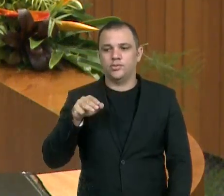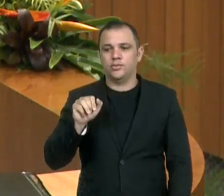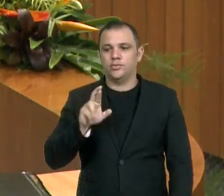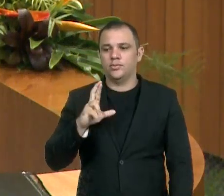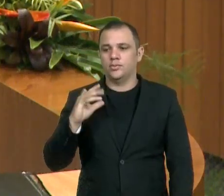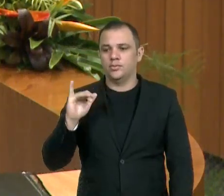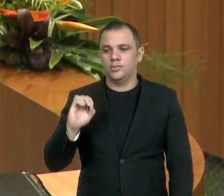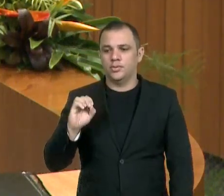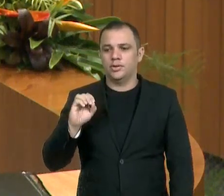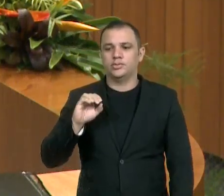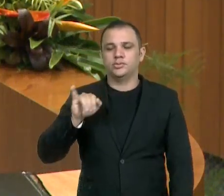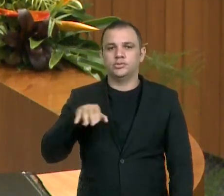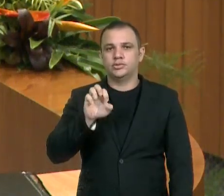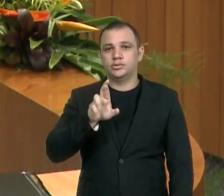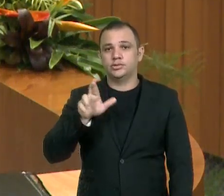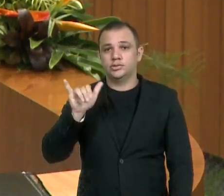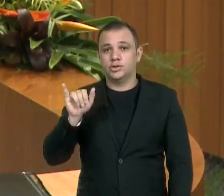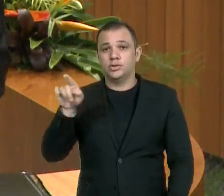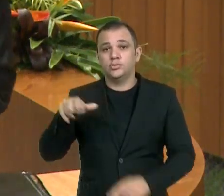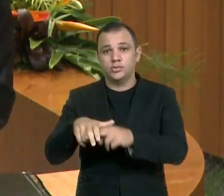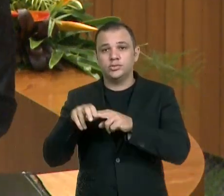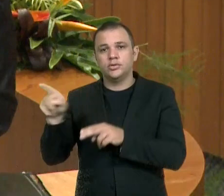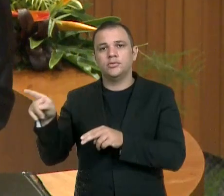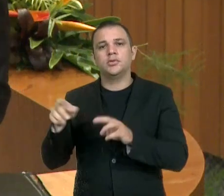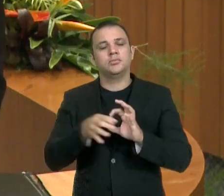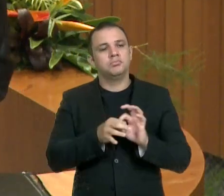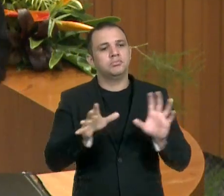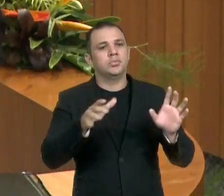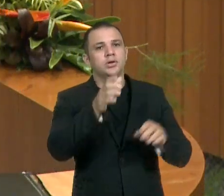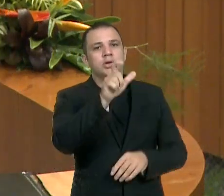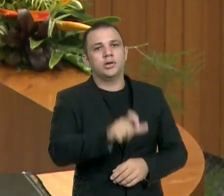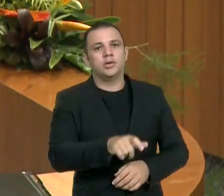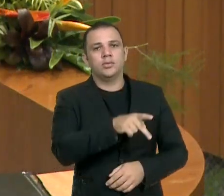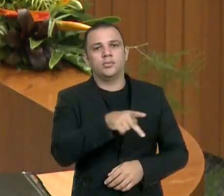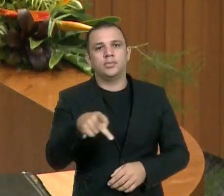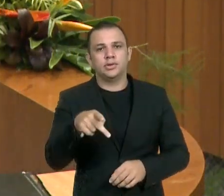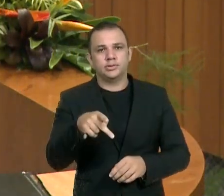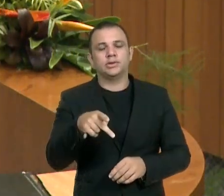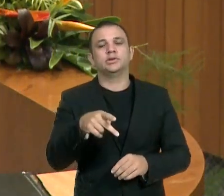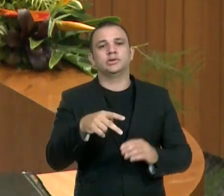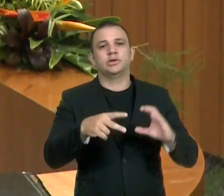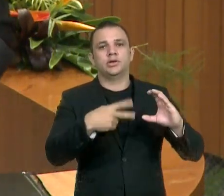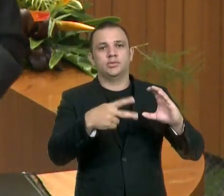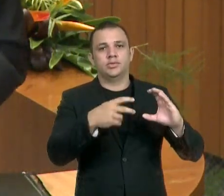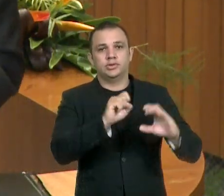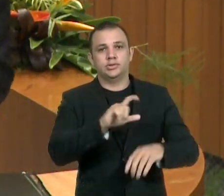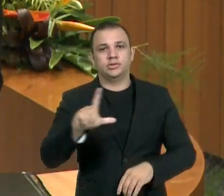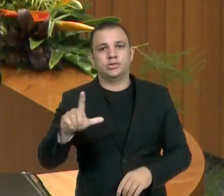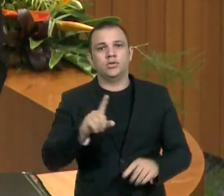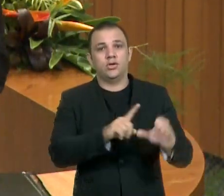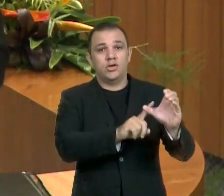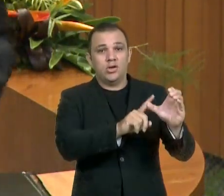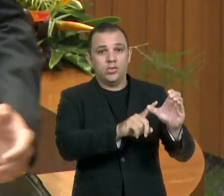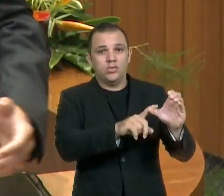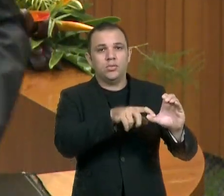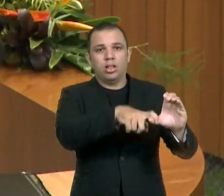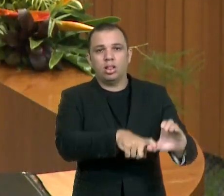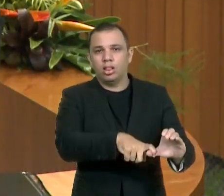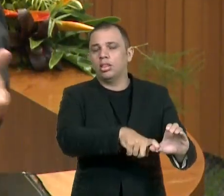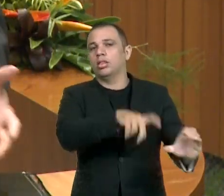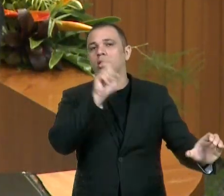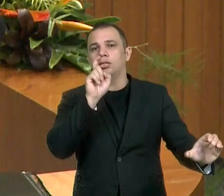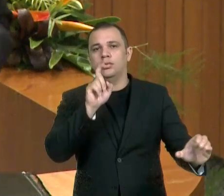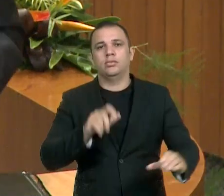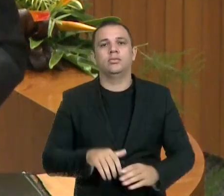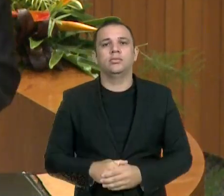espírito humanitário de libertar o presidente da Câmara do comunismo. E gostaria que o apêndice, né, que na